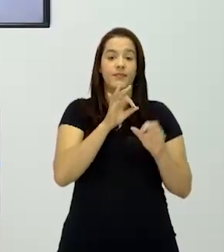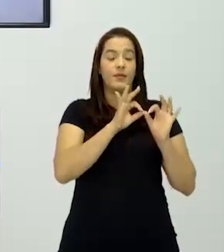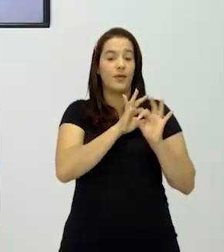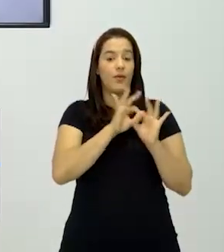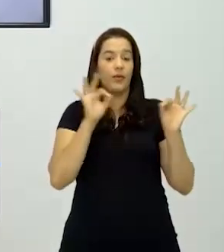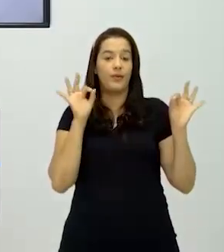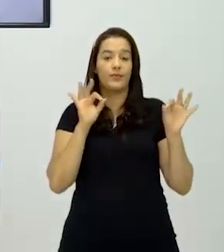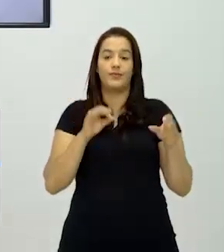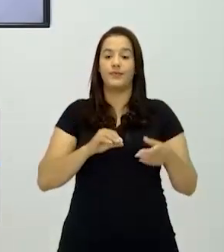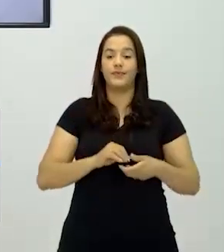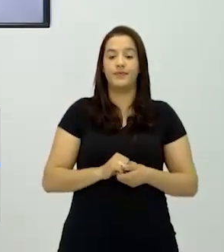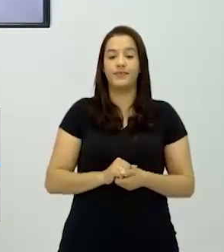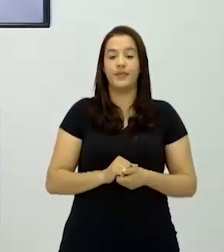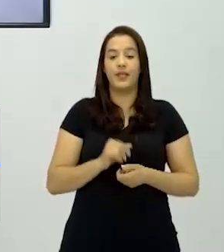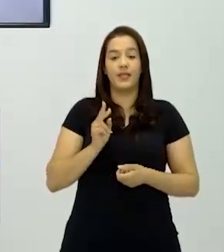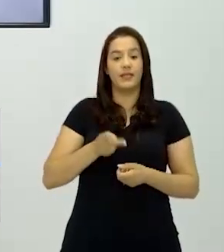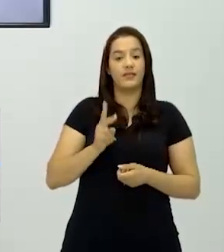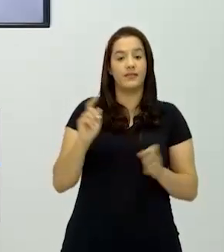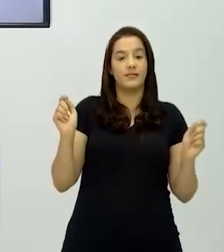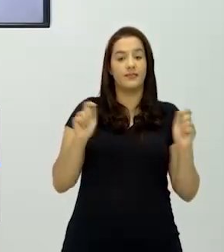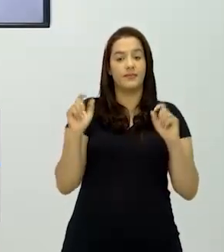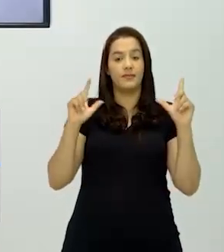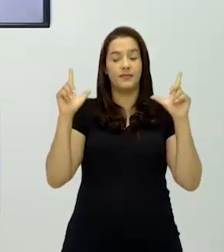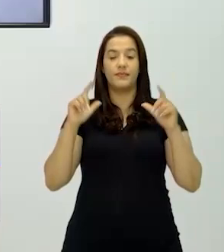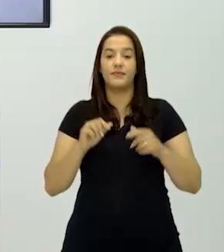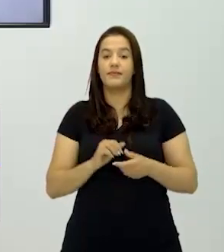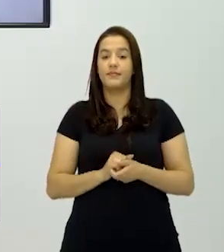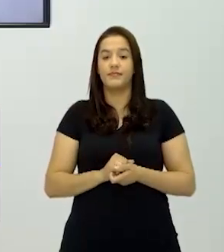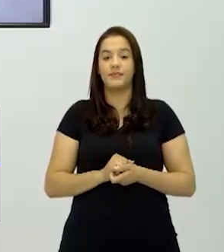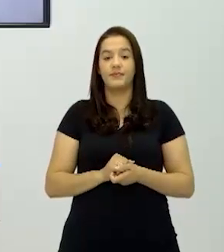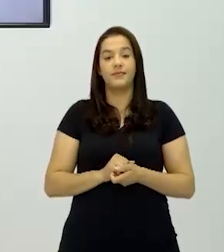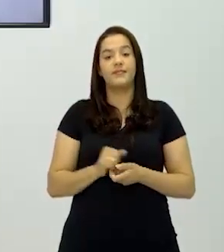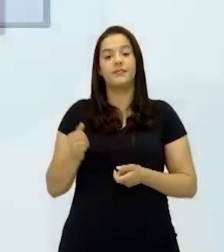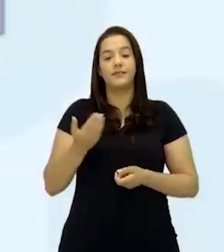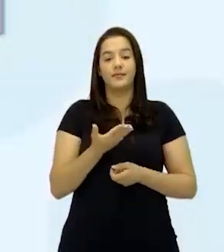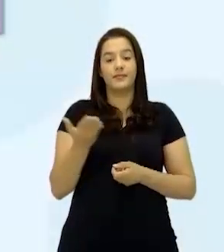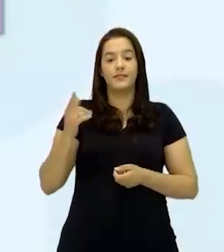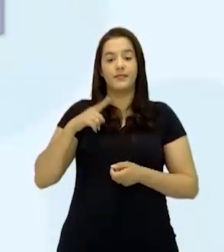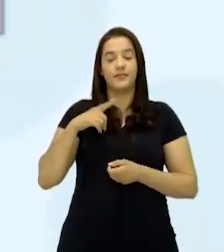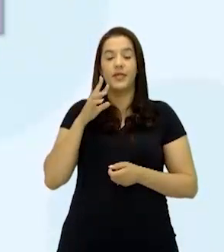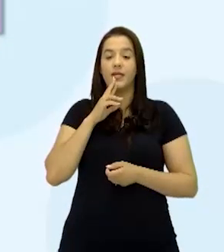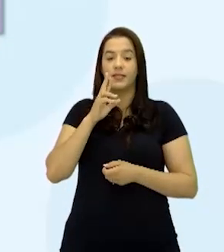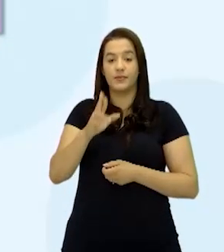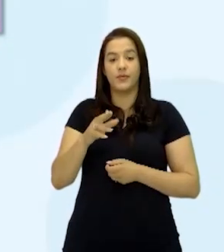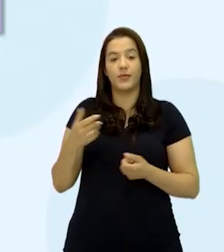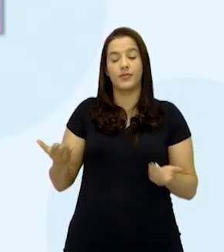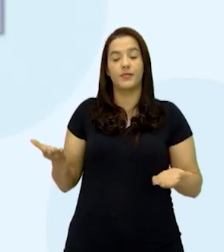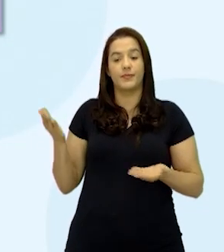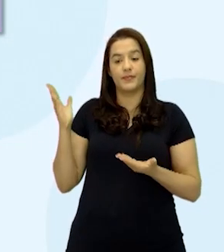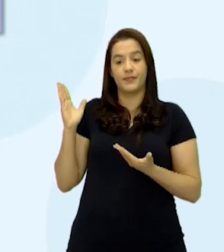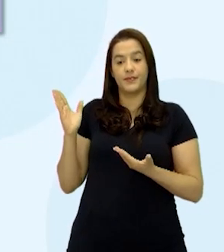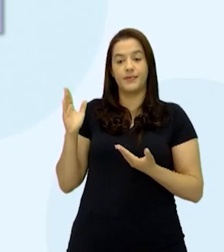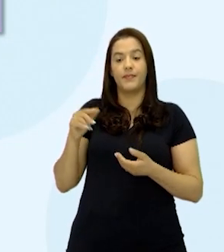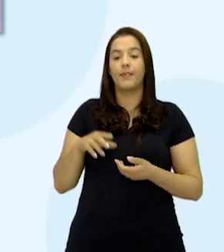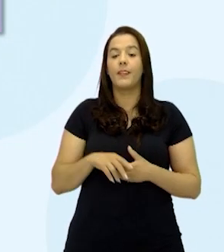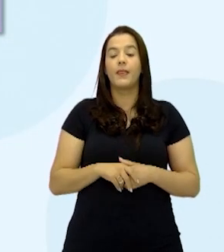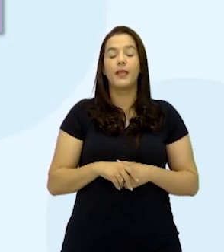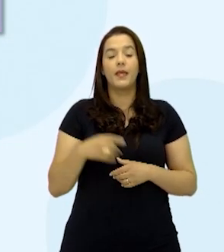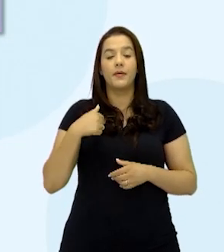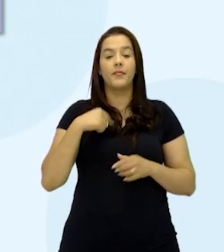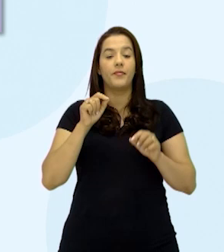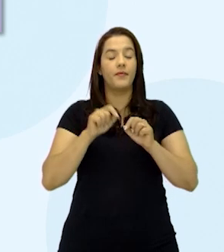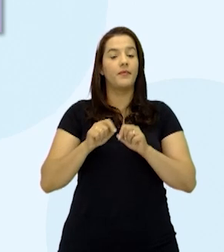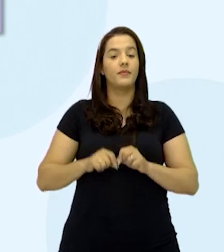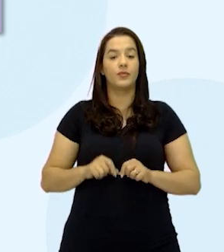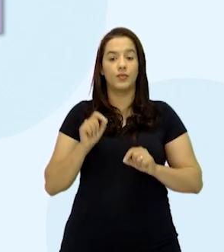viu? É incrível, né? Sempre esperta, sempre alerta aí. Ó, dá uma olhadinha aí na resposta aí, como é que subiu, ó. O que eu vou fazer, Vivi?